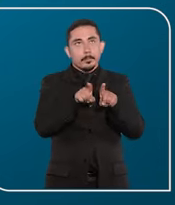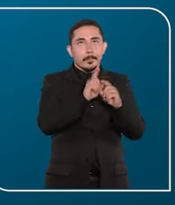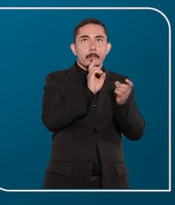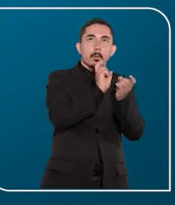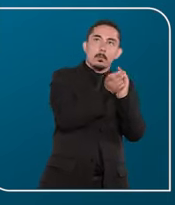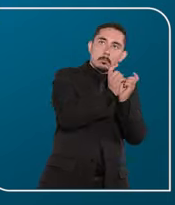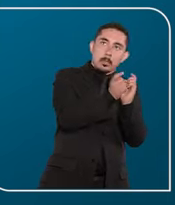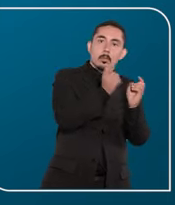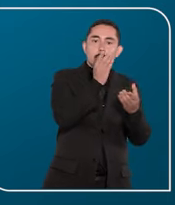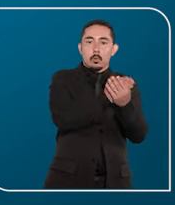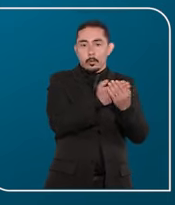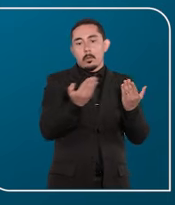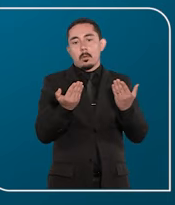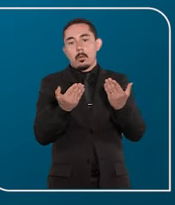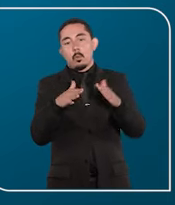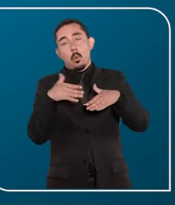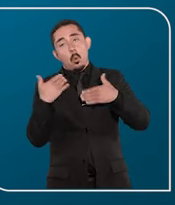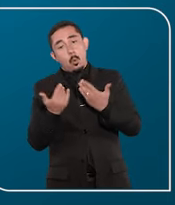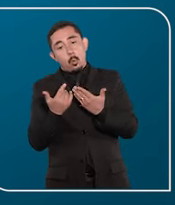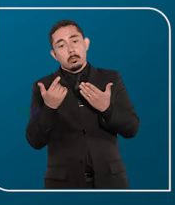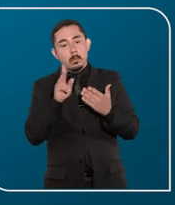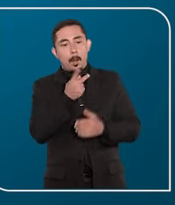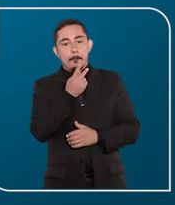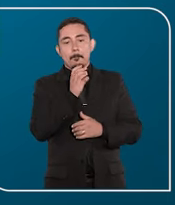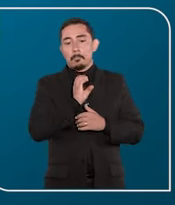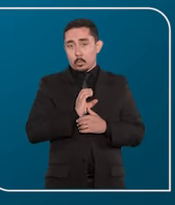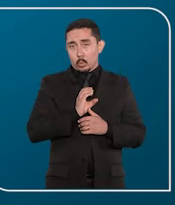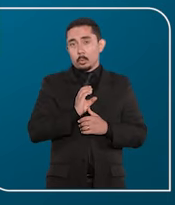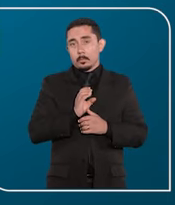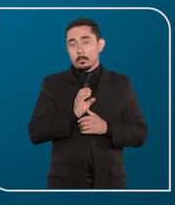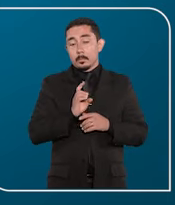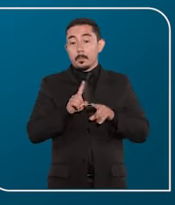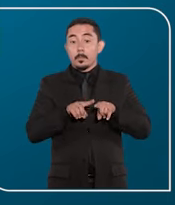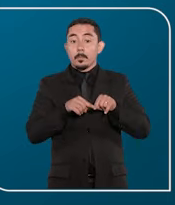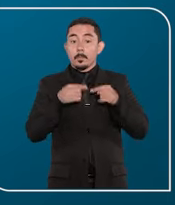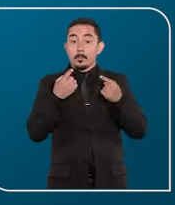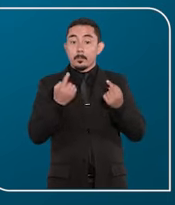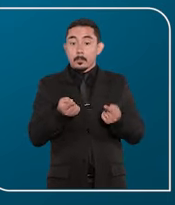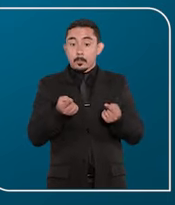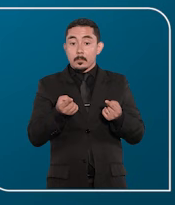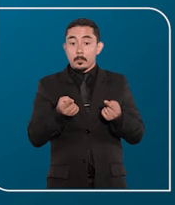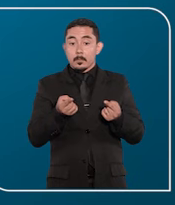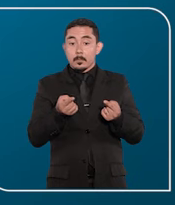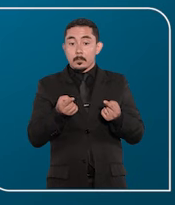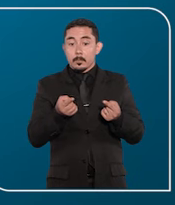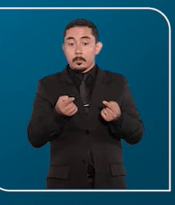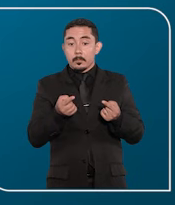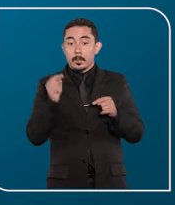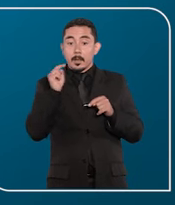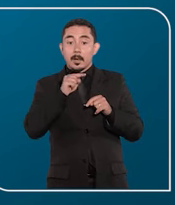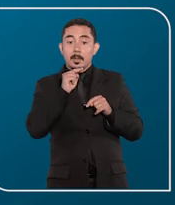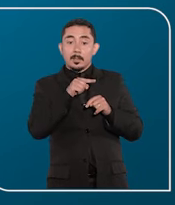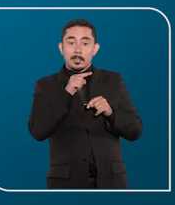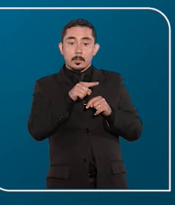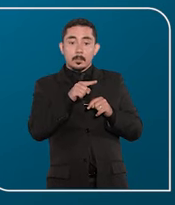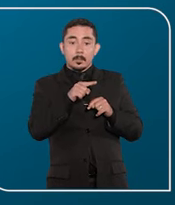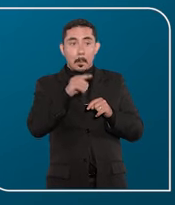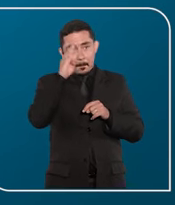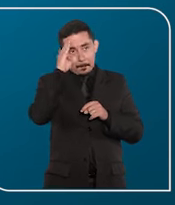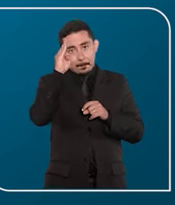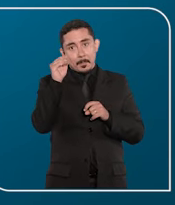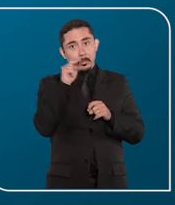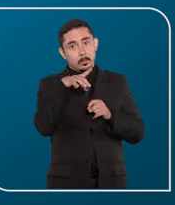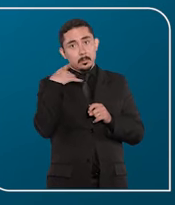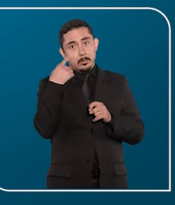trazer também o habeas corpus. Mas a primeira e principal atividade do advogado, né,